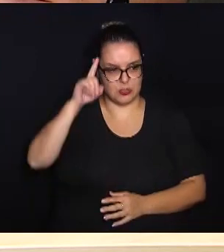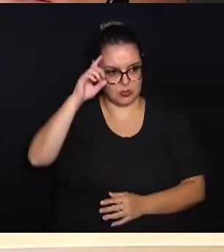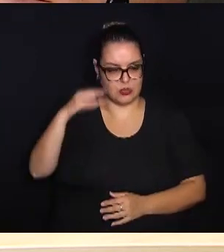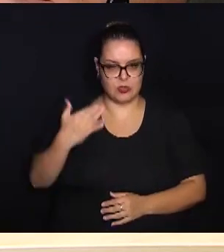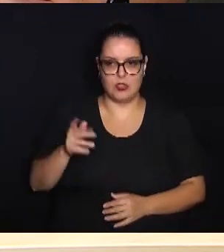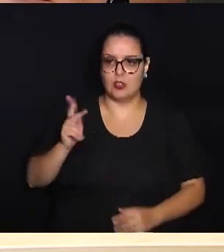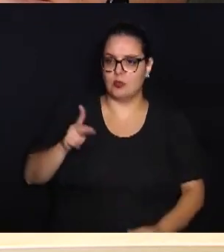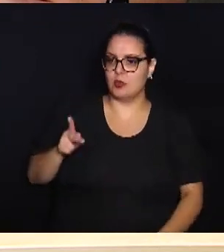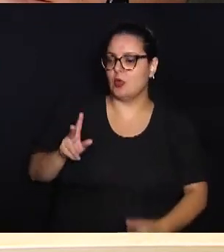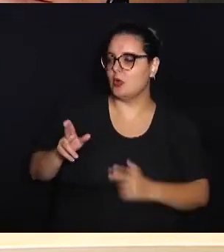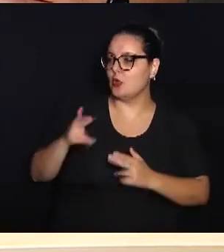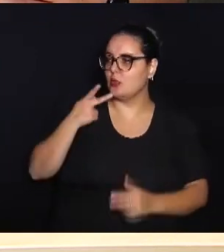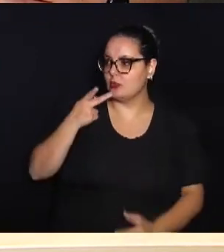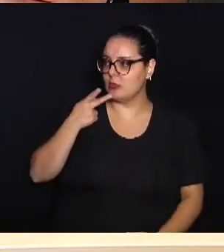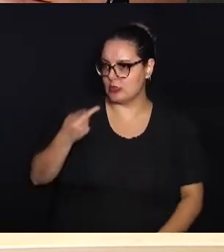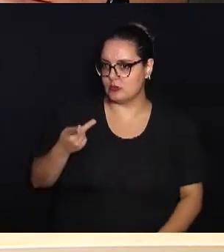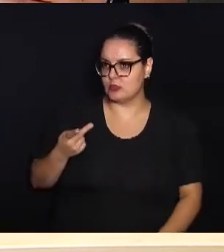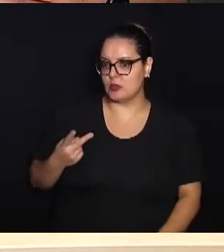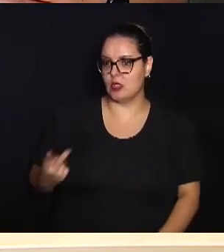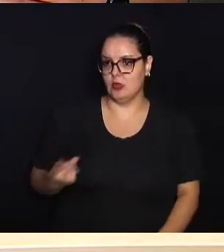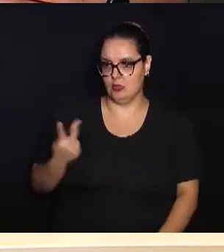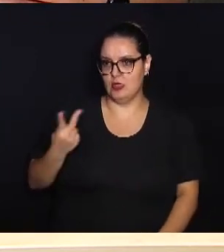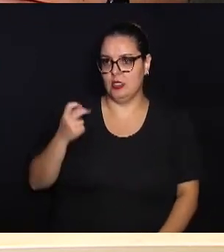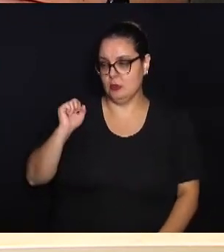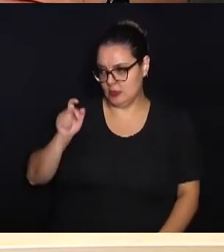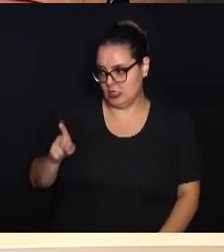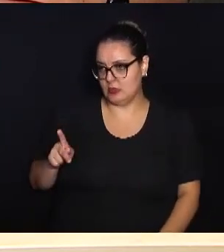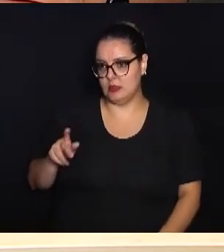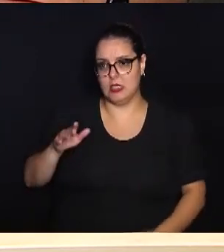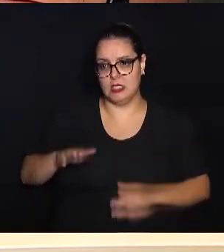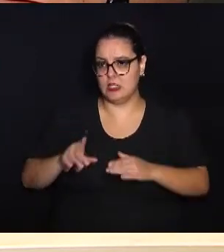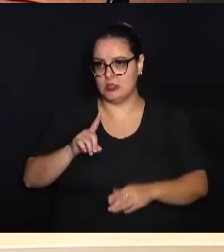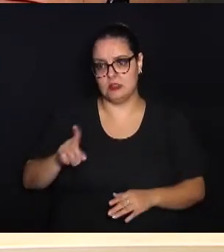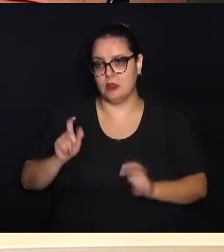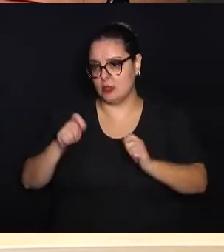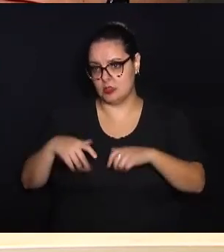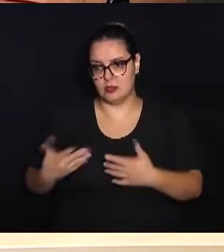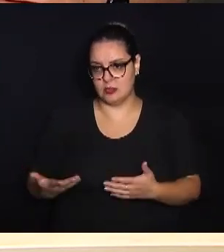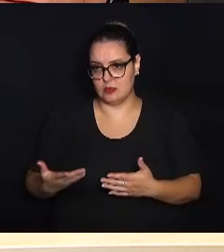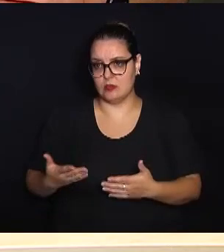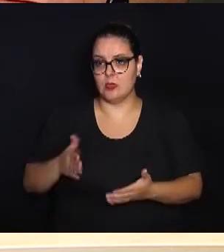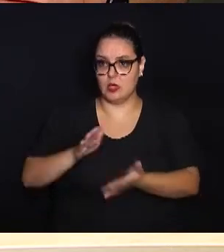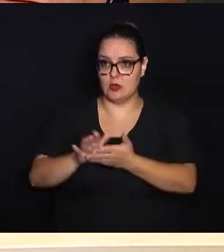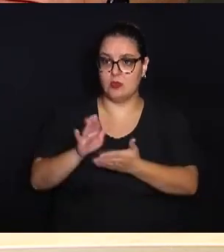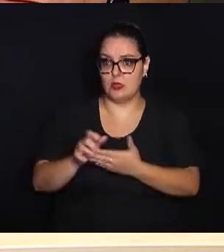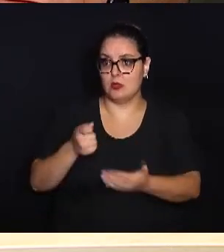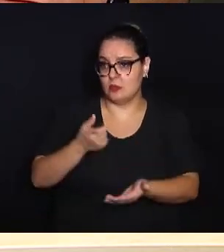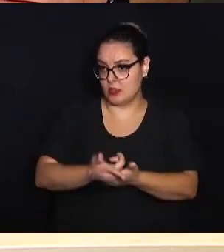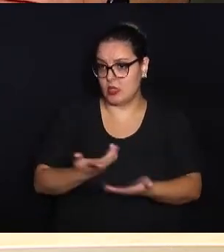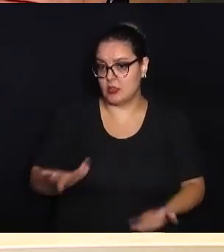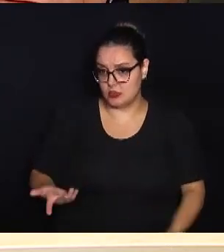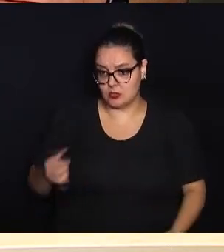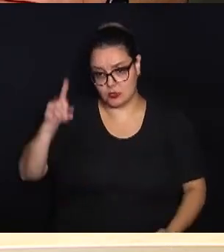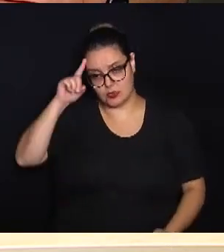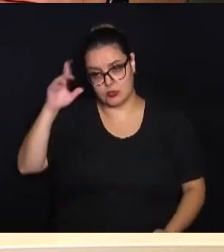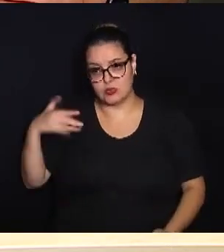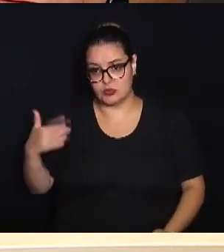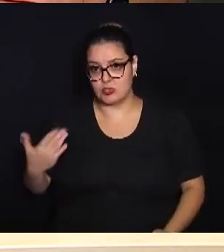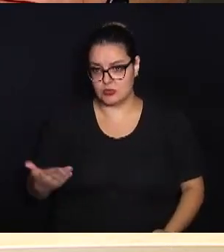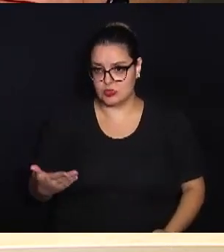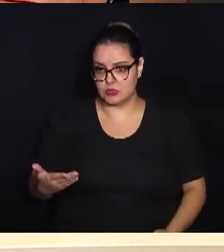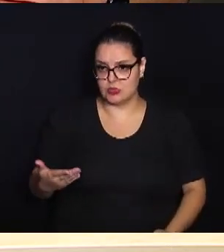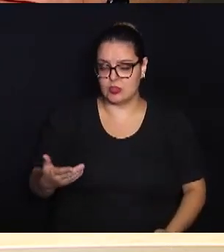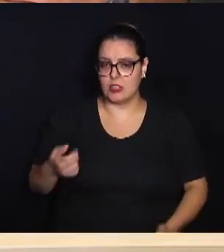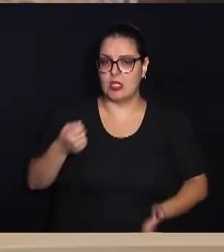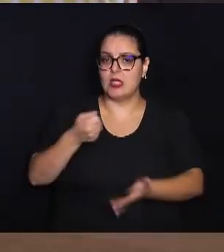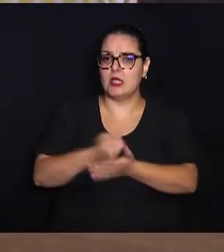o gerente. E, professor, como a gente falou, o valor da aposentadoria nem sempre é o suficiente para cobrir os gastos, né, das despesas do dia a